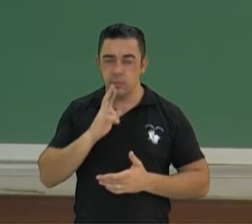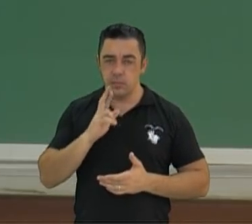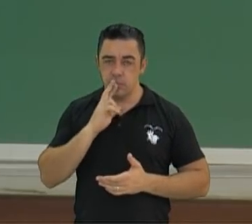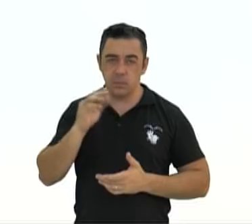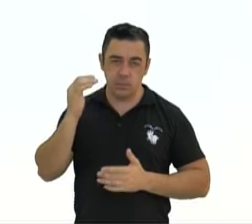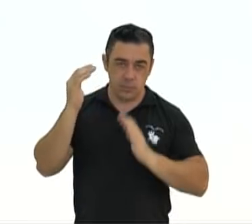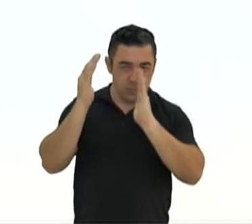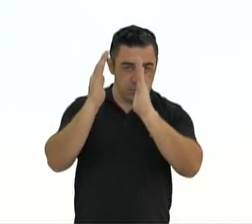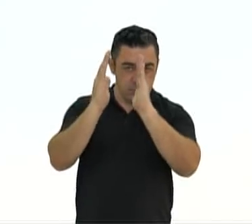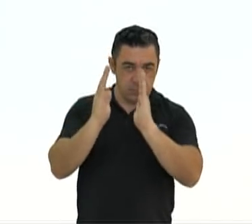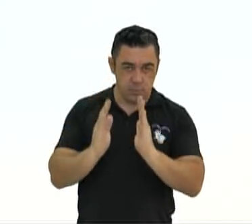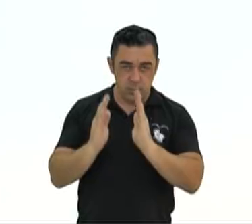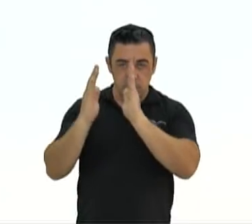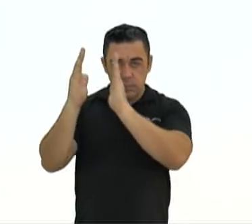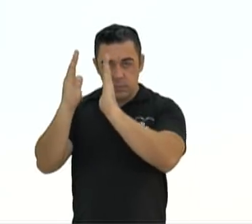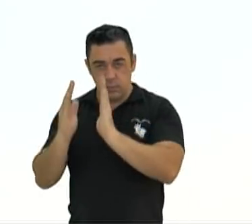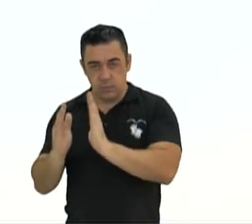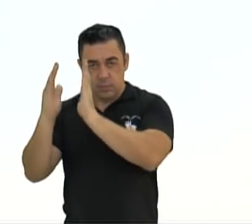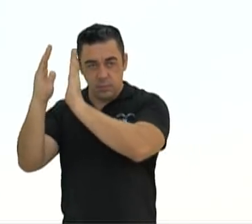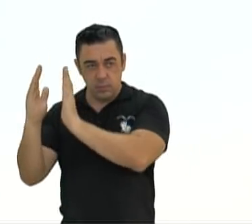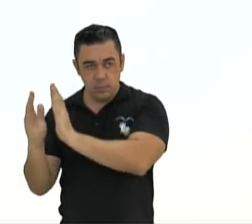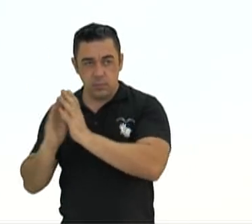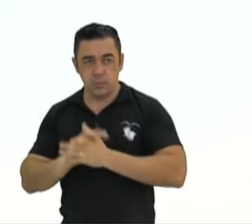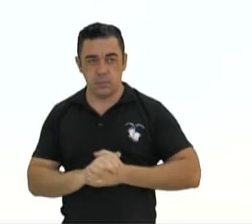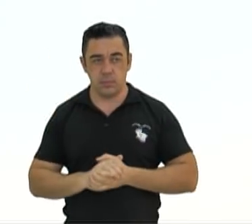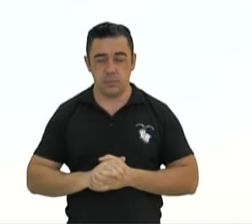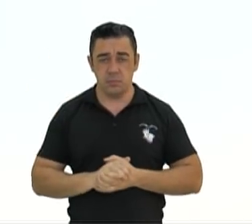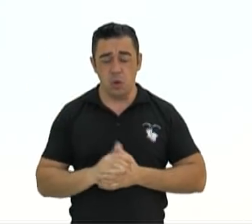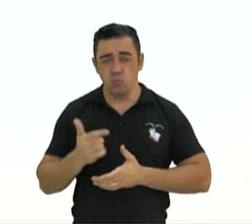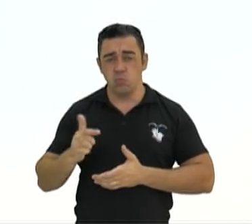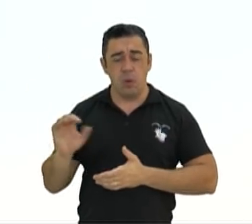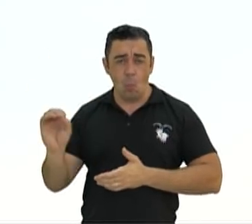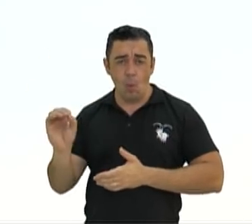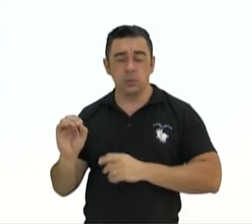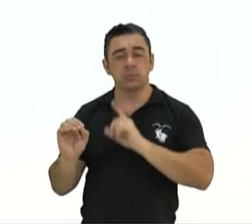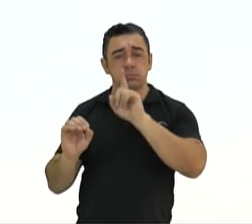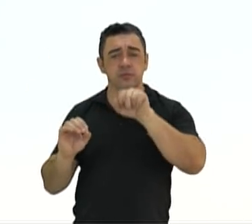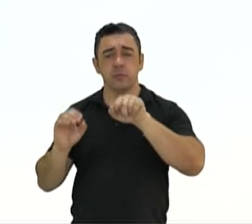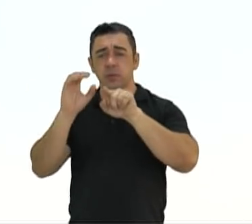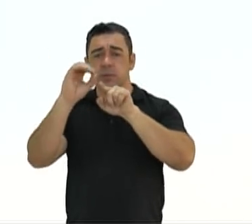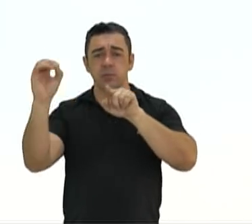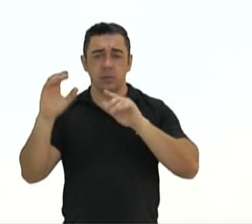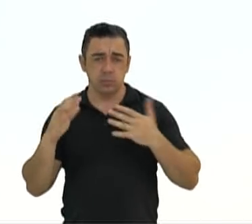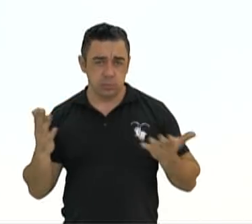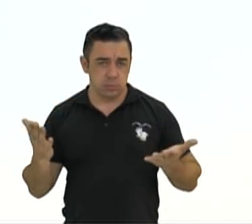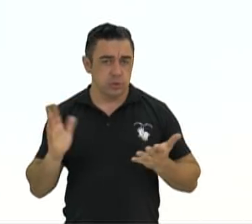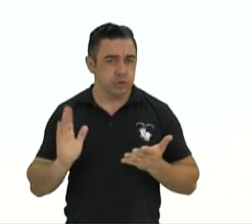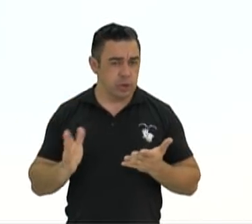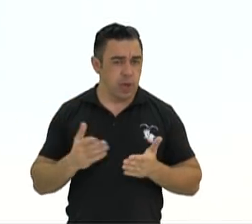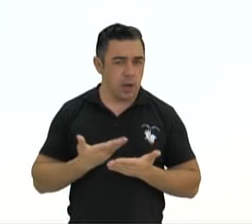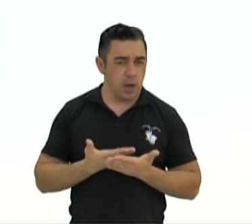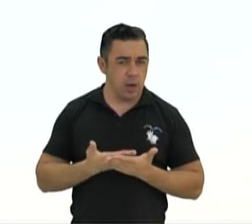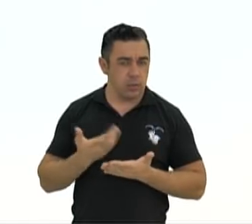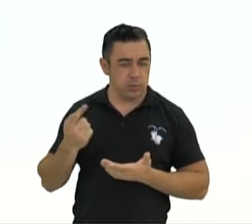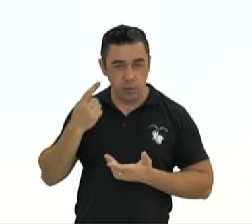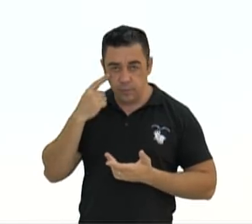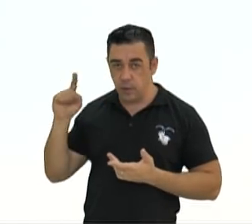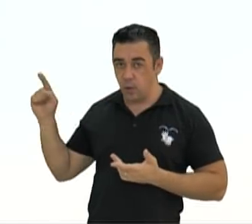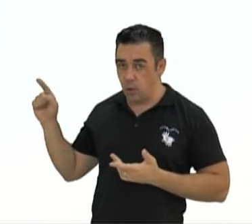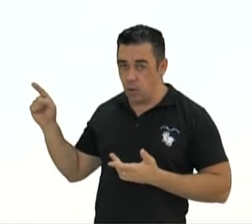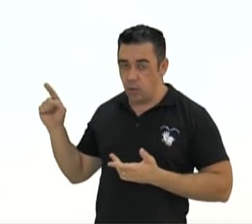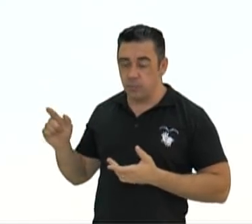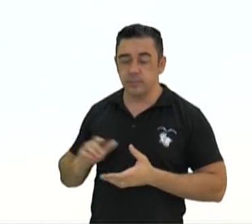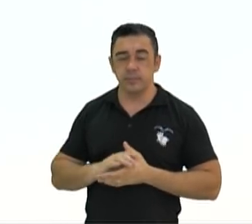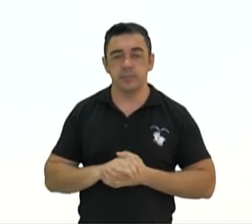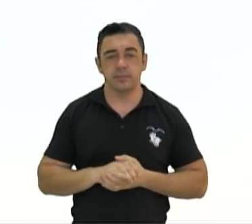que colocar o número inteiro embaixo de inteiro. A casa em branco completa com 0. A prof até fez em outra cor para vocês observarem,